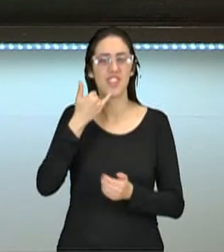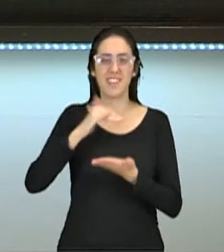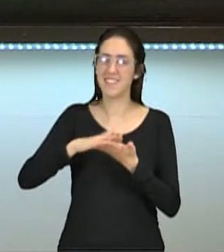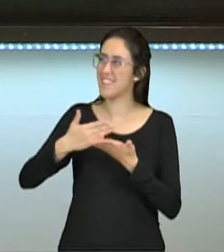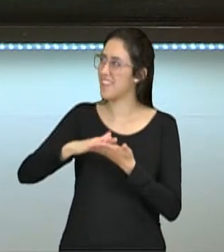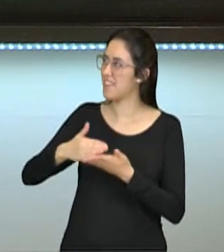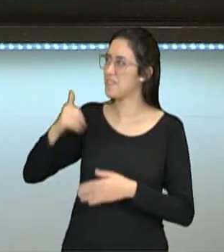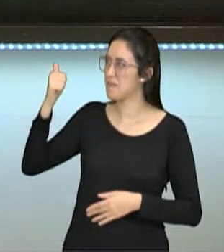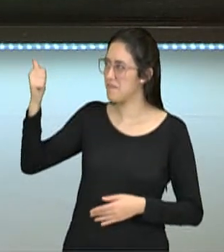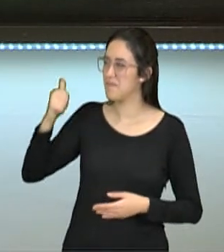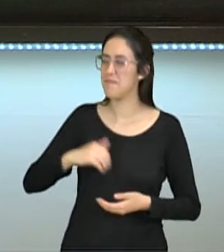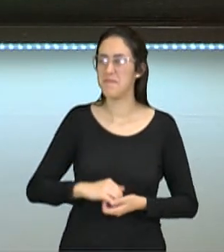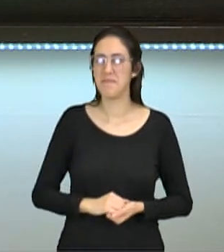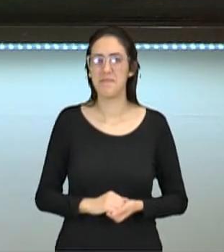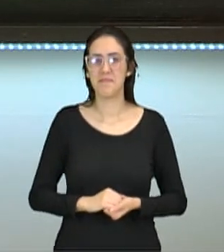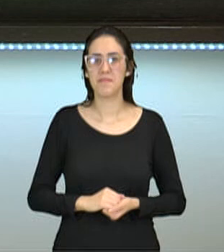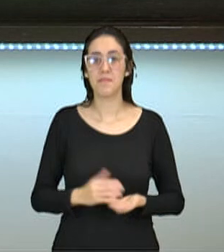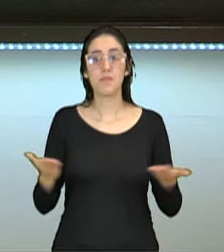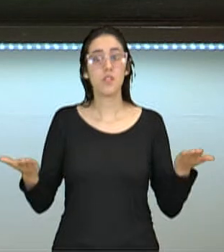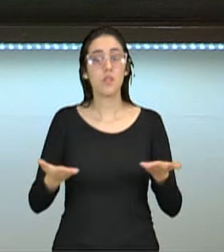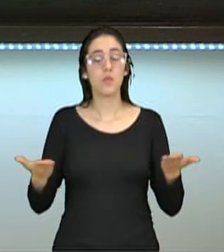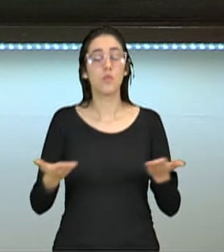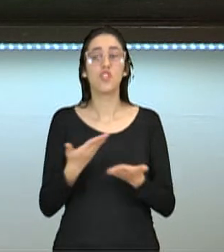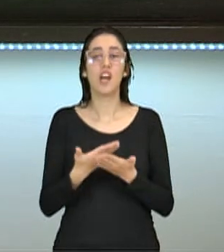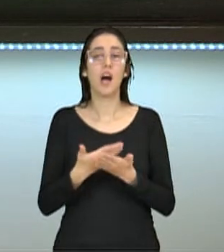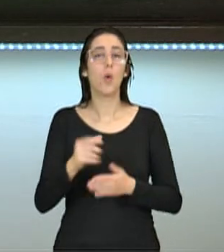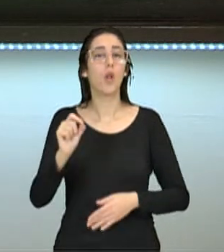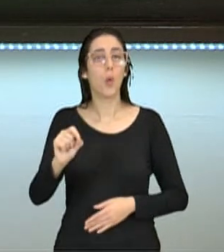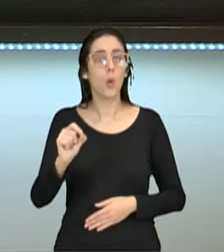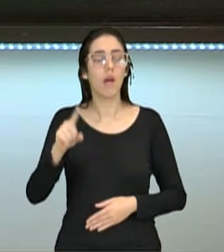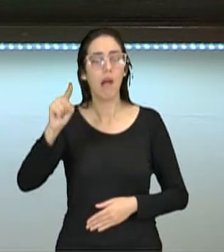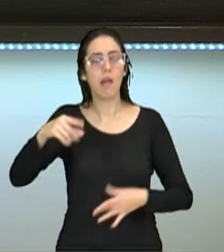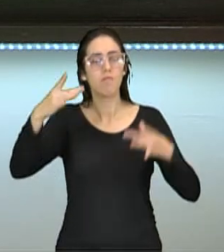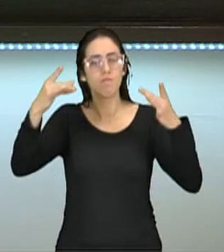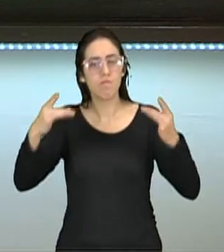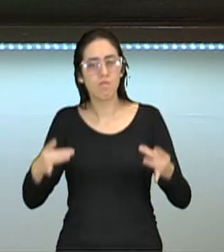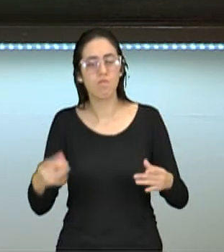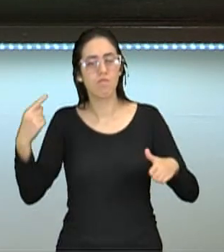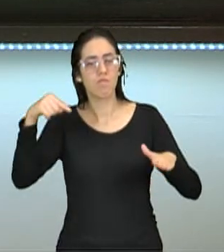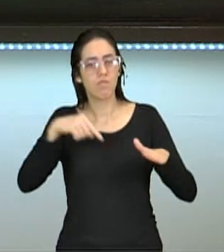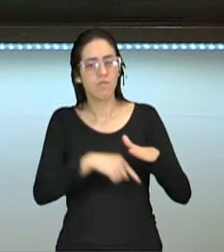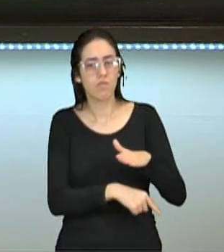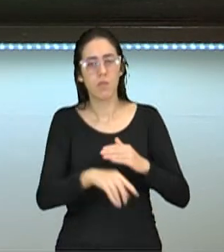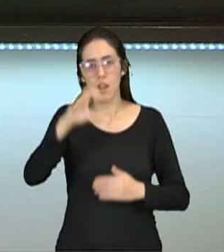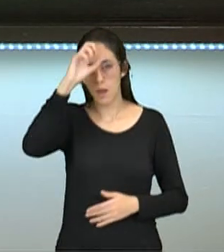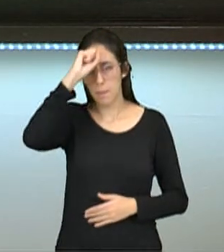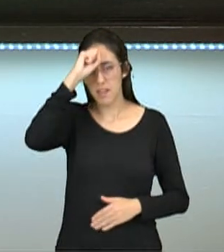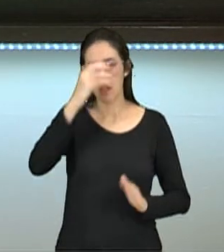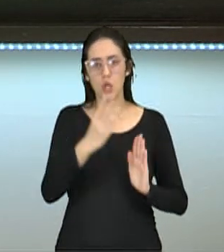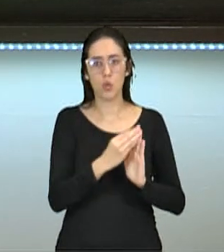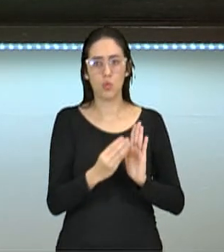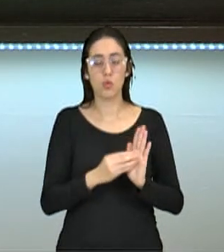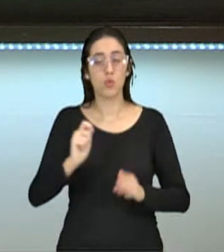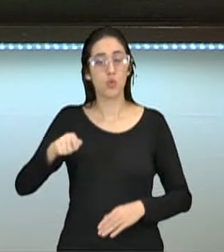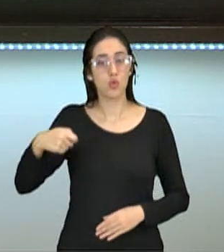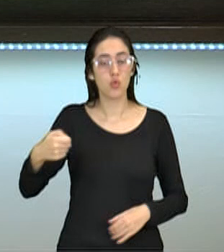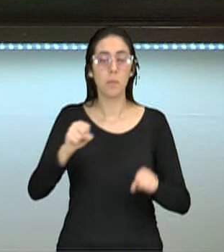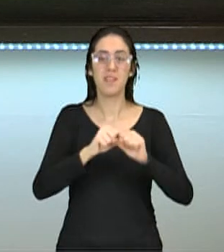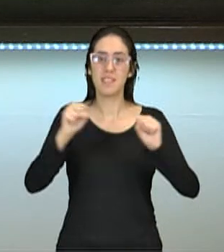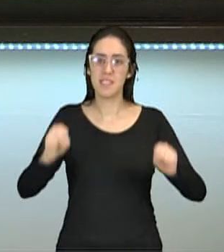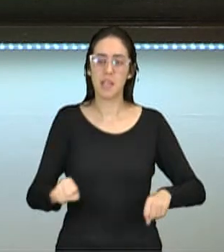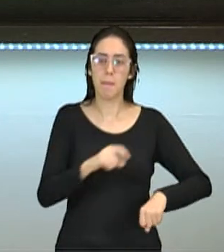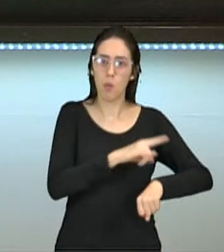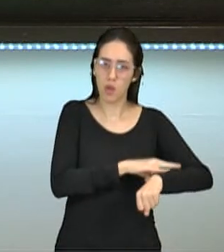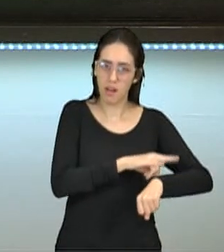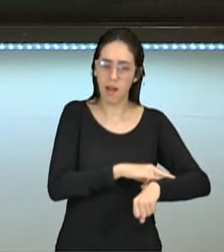intérprete a Jéssica, e a aula de hoje é um aprofundamento de conteúdos sobre o sistema urinário e